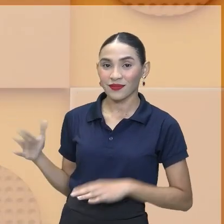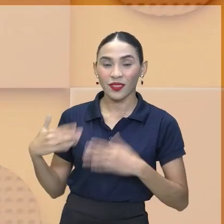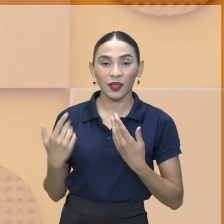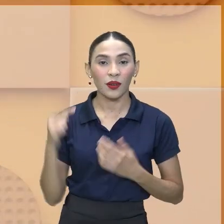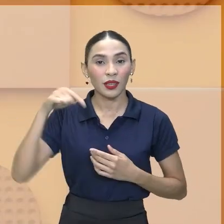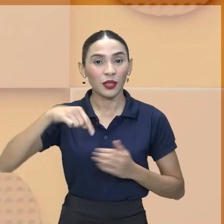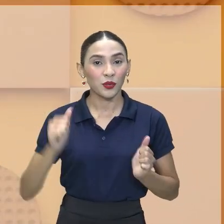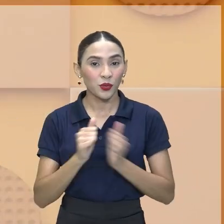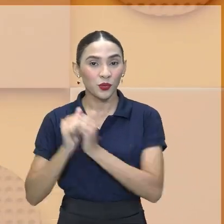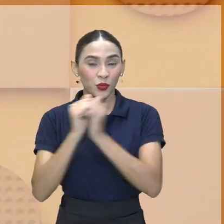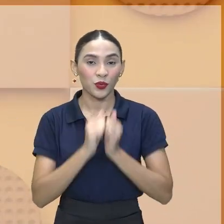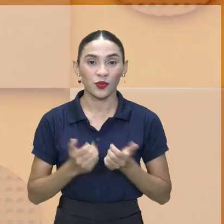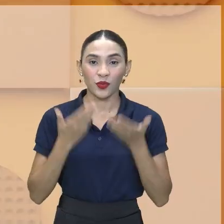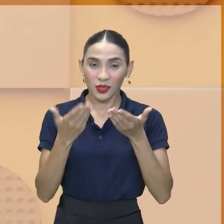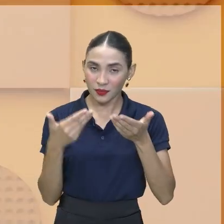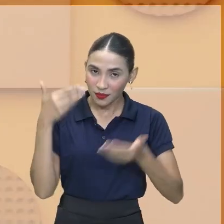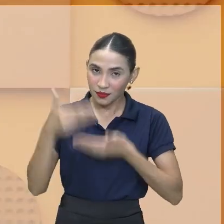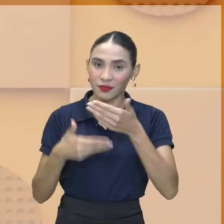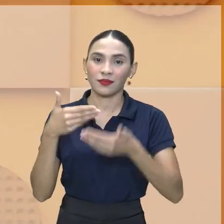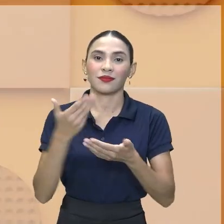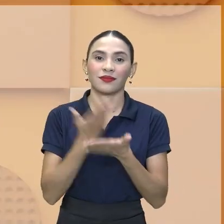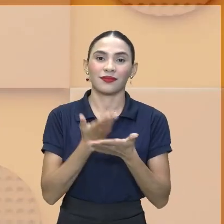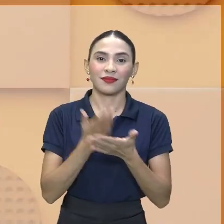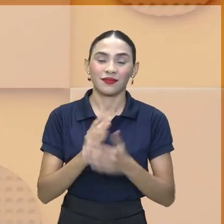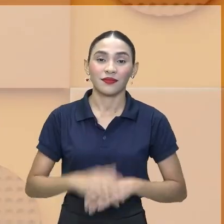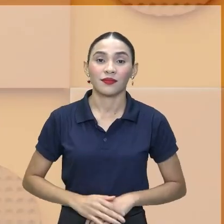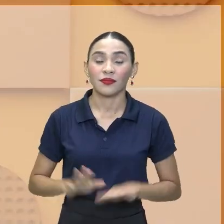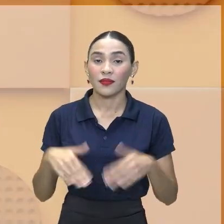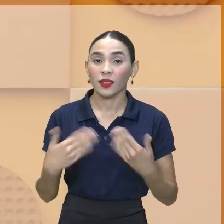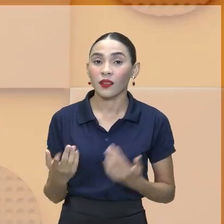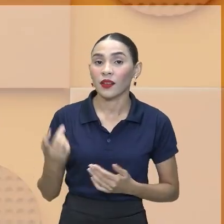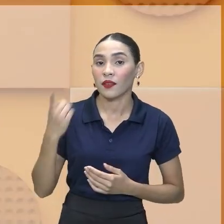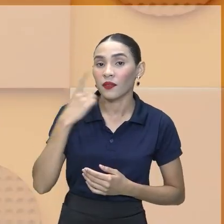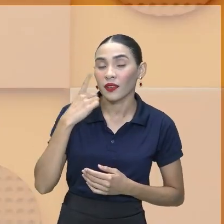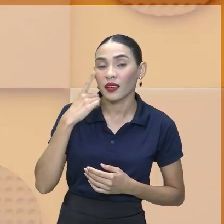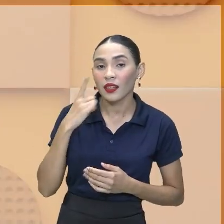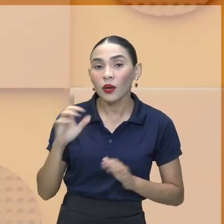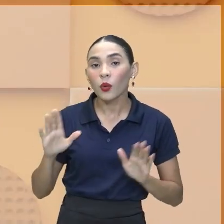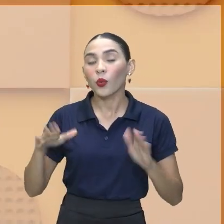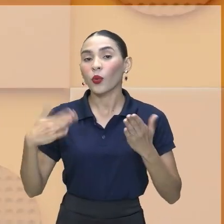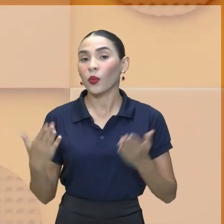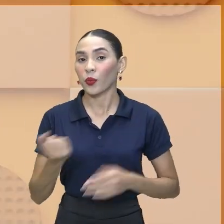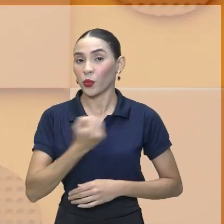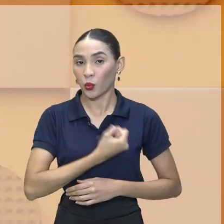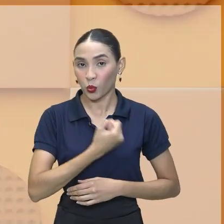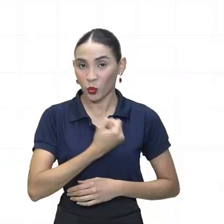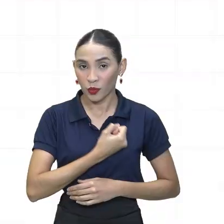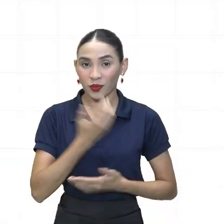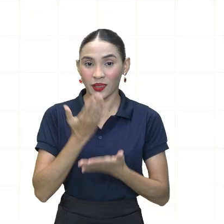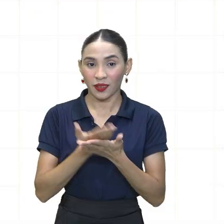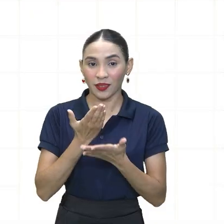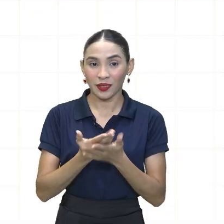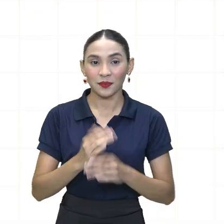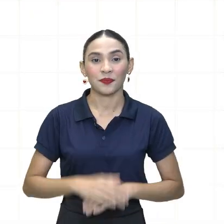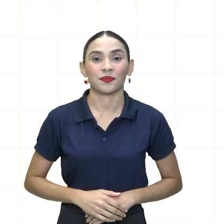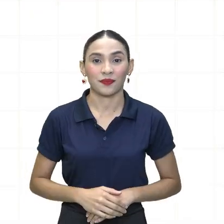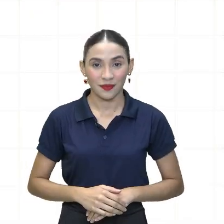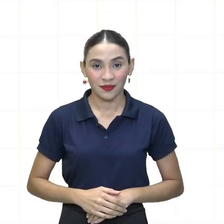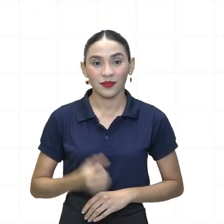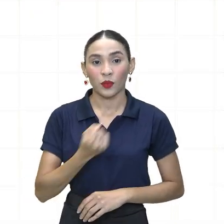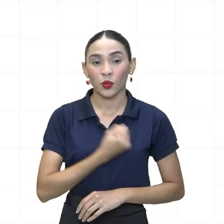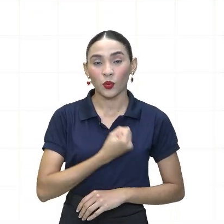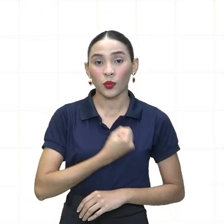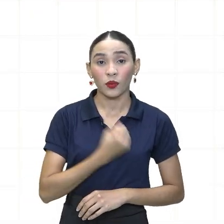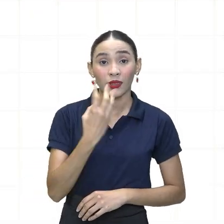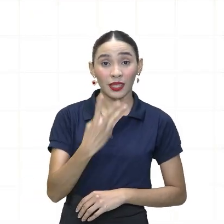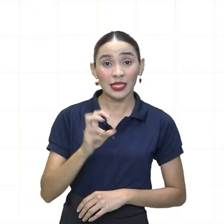estarei acompanhando vocês ao longo deste momento. Vamos agora identificar qual o número desta aula. Estamos na aula de